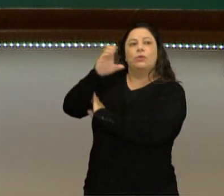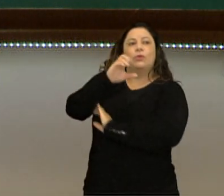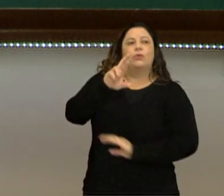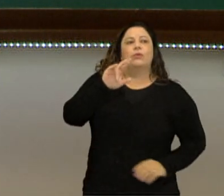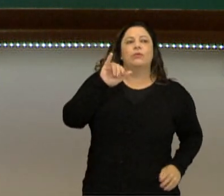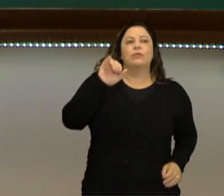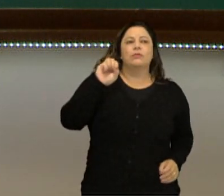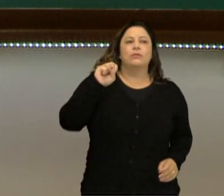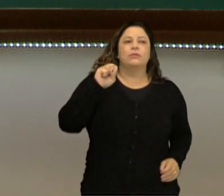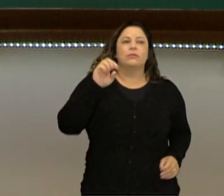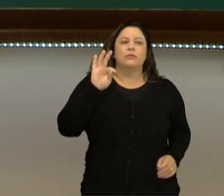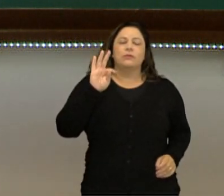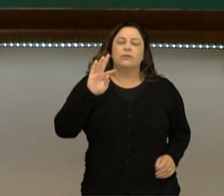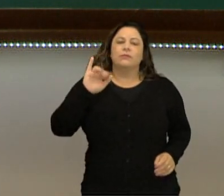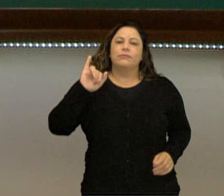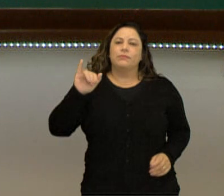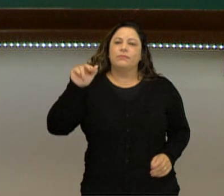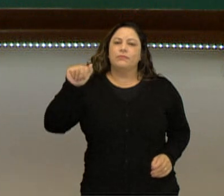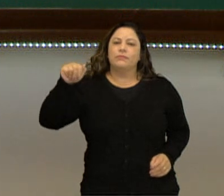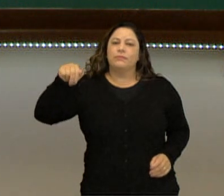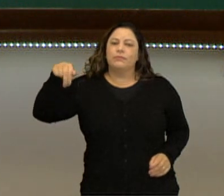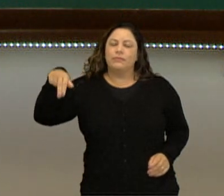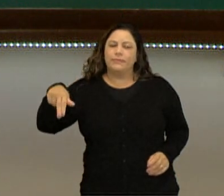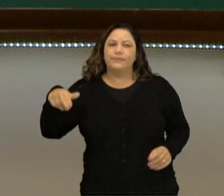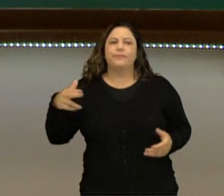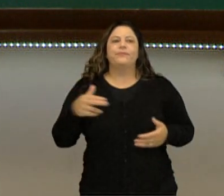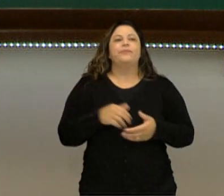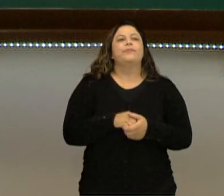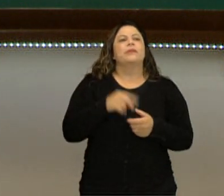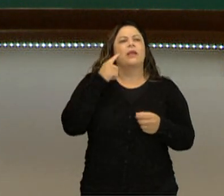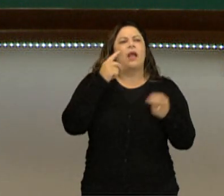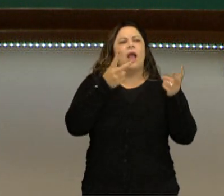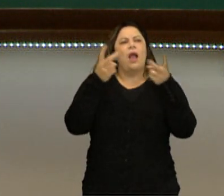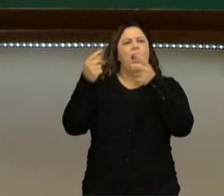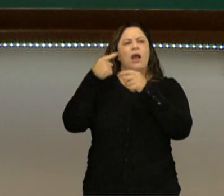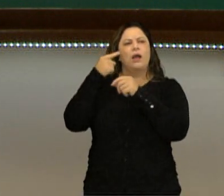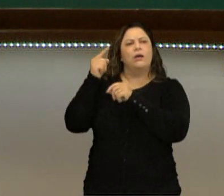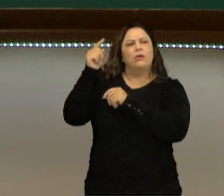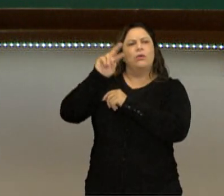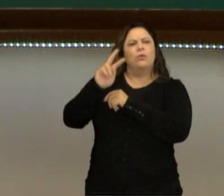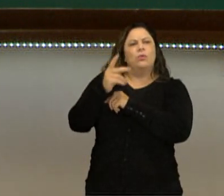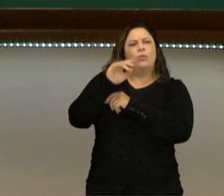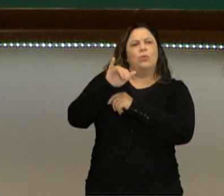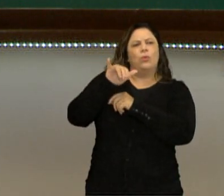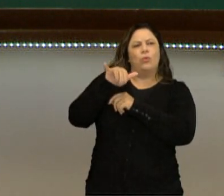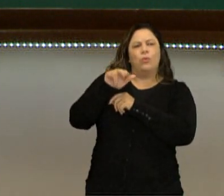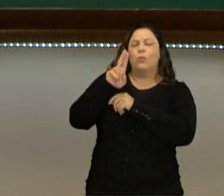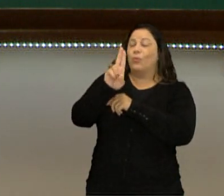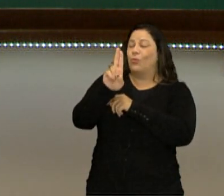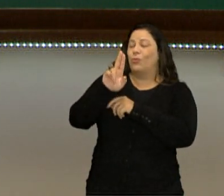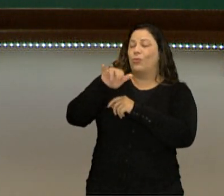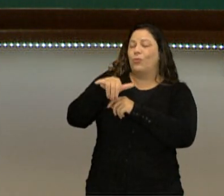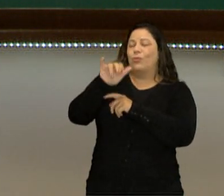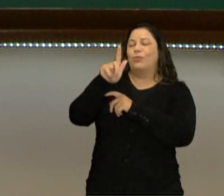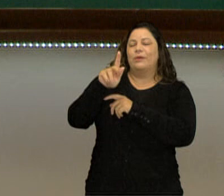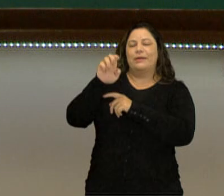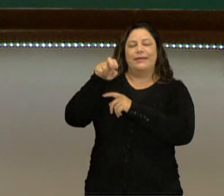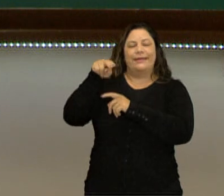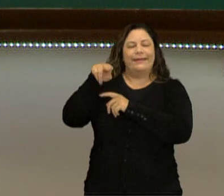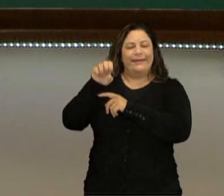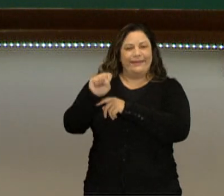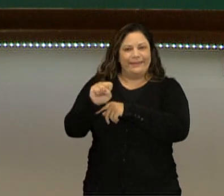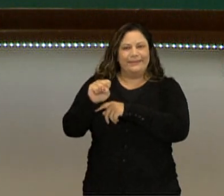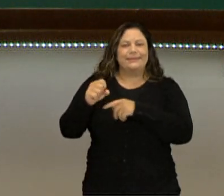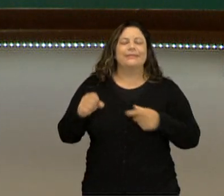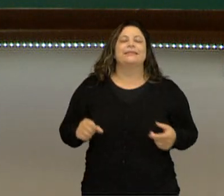no experimento, que a luz é uma onda. O Huygens, pessoal, na verdade, este moço, o Huygens, essa figura, né, representação do